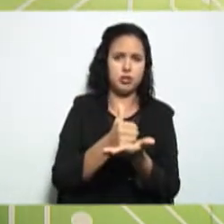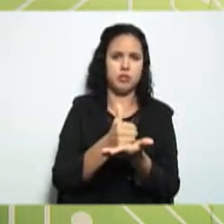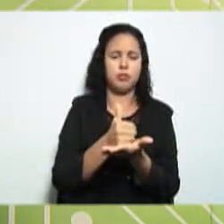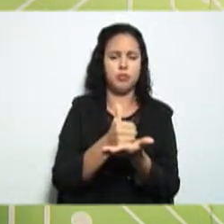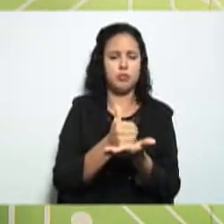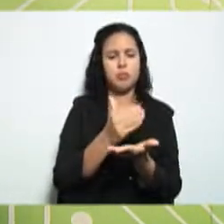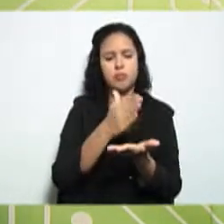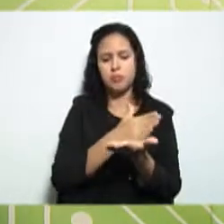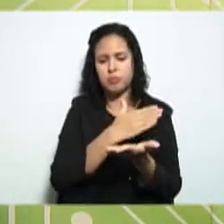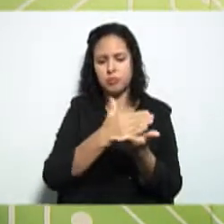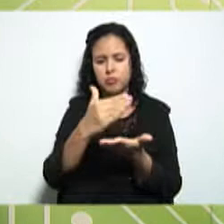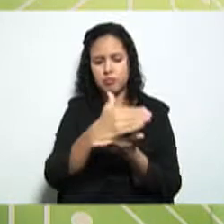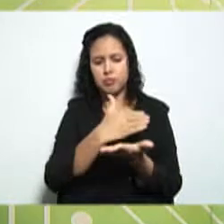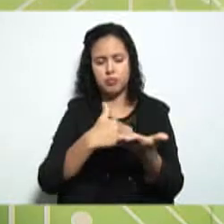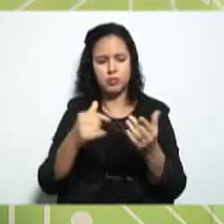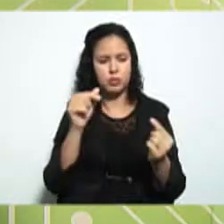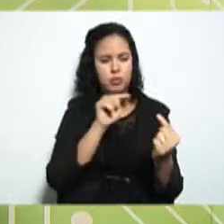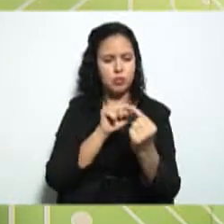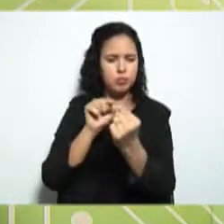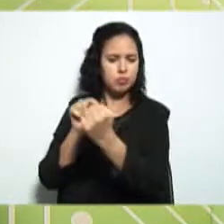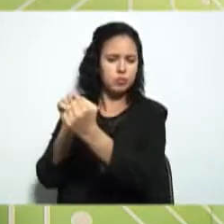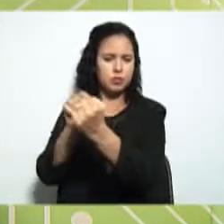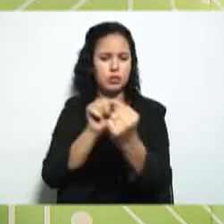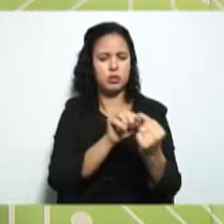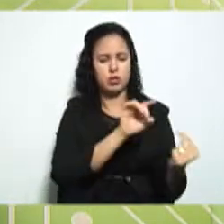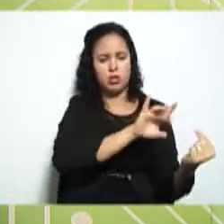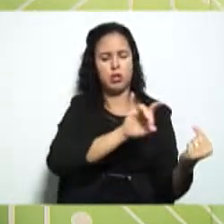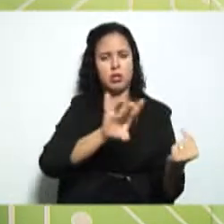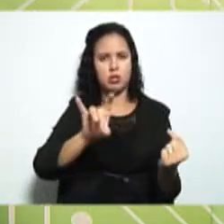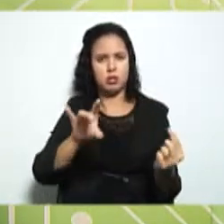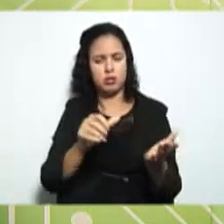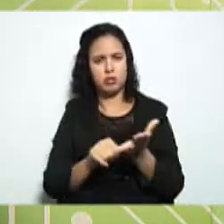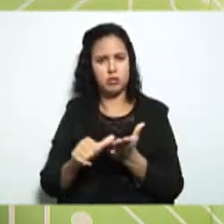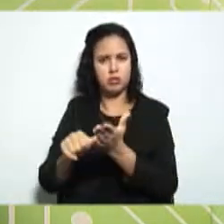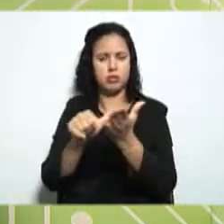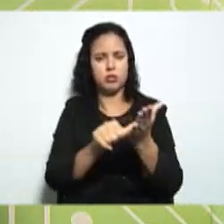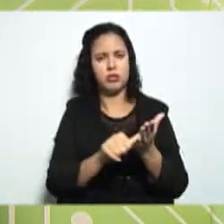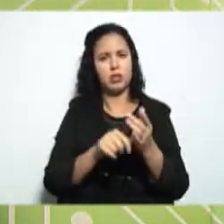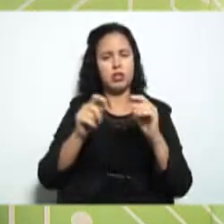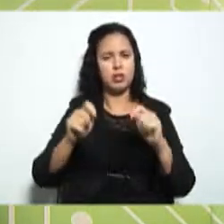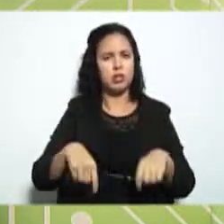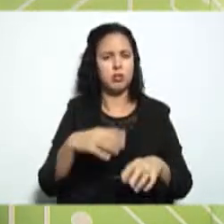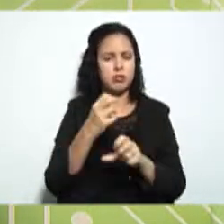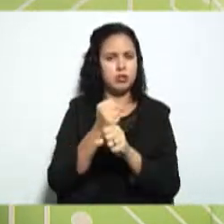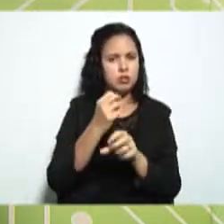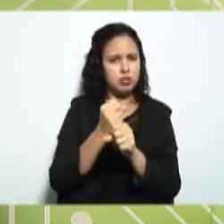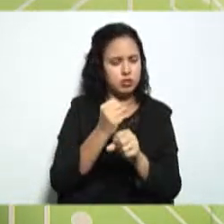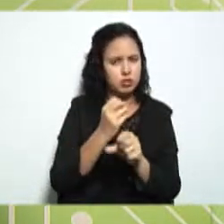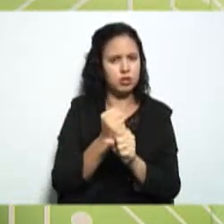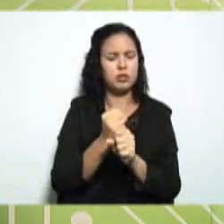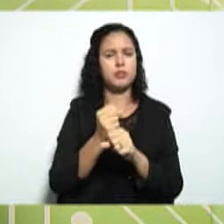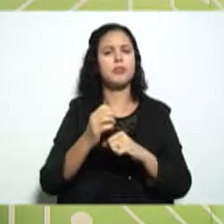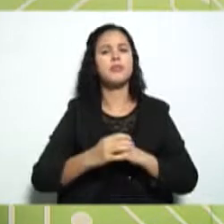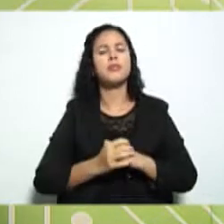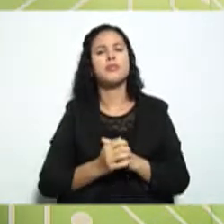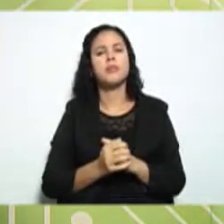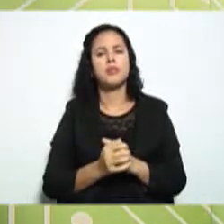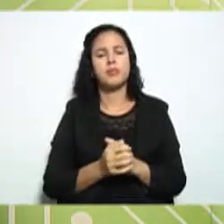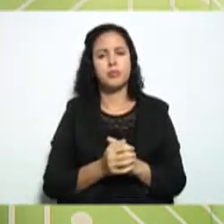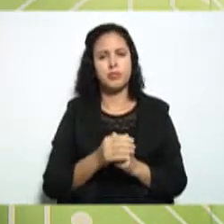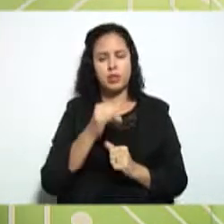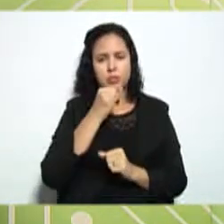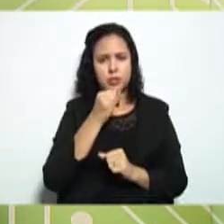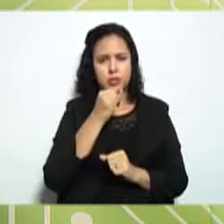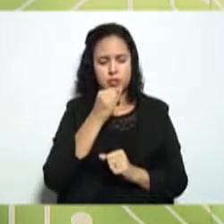nível de atividade de cada cooperado. A gente pode calcular esse nível de atividade de várias maneiras. Se a gente tiver, por exemplo, diferente uma cooperativa agropecuária no